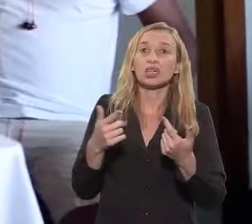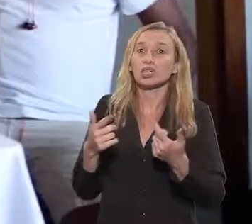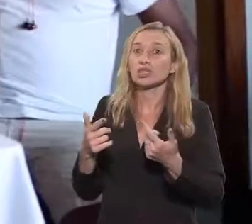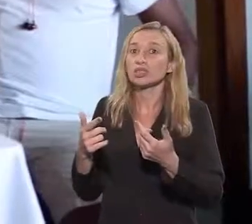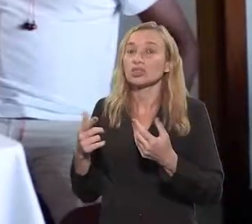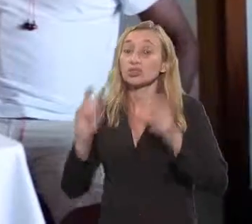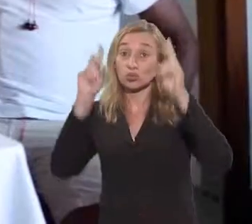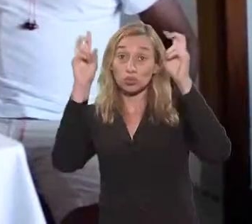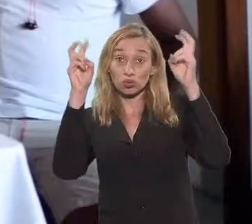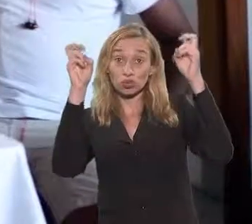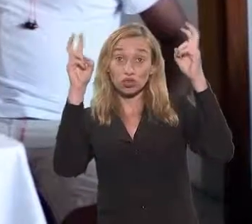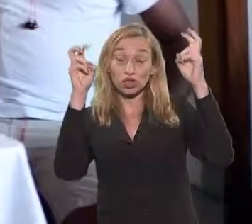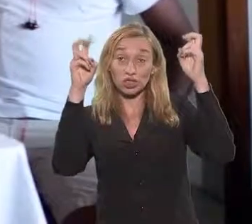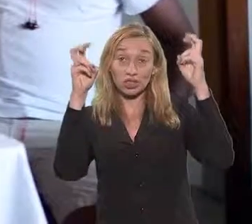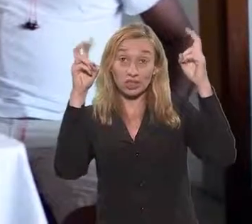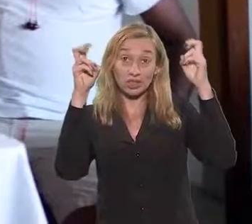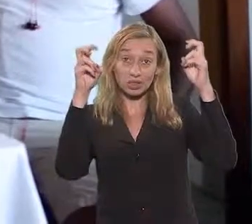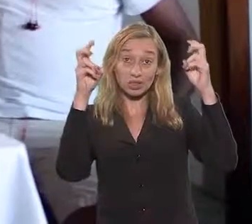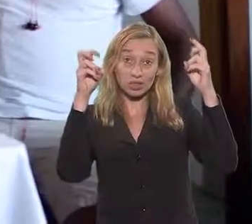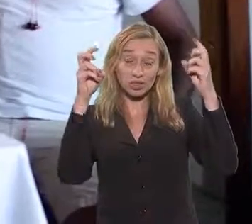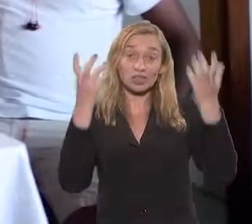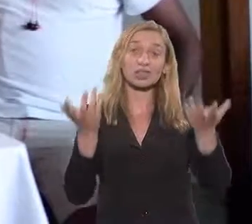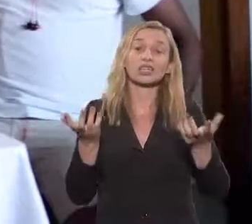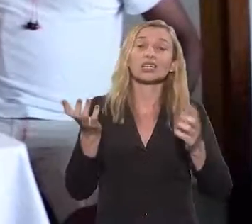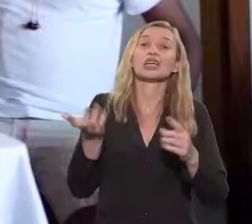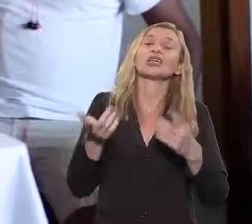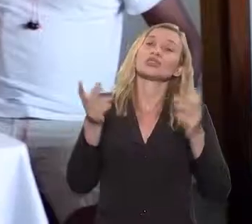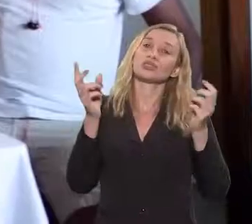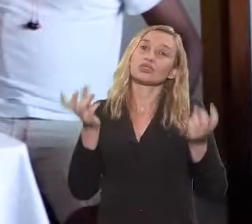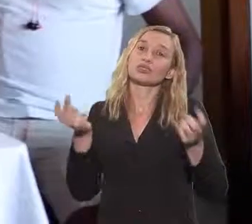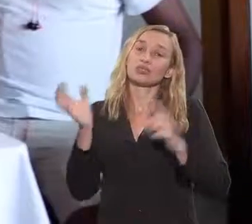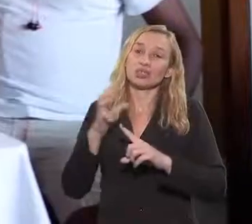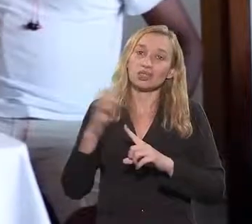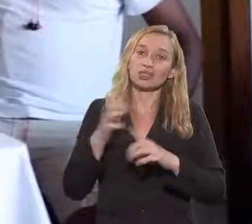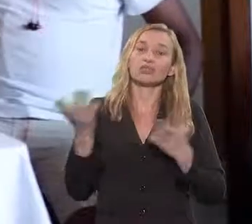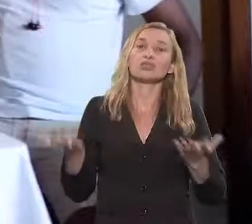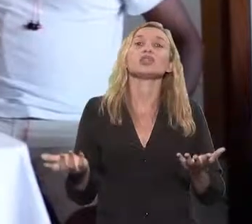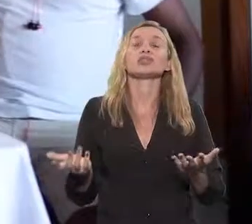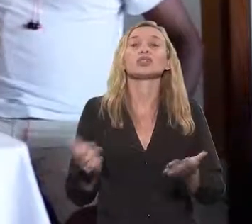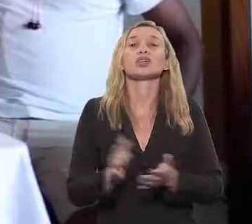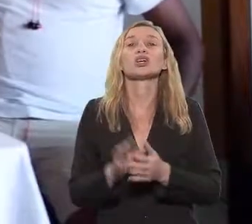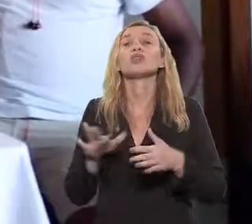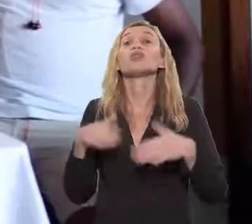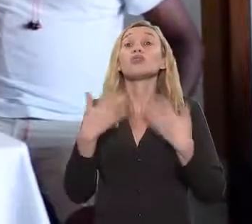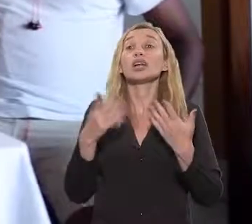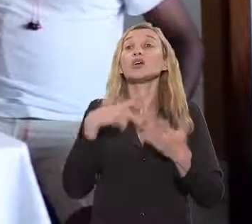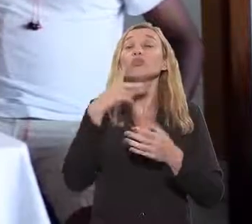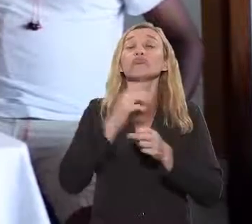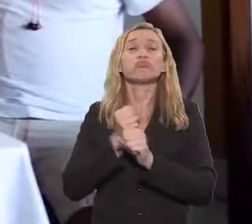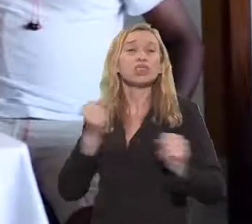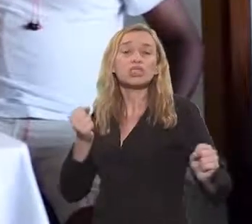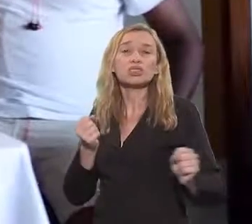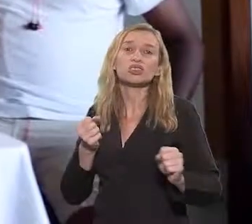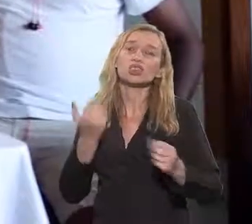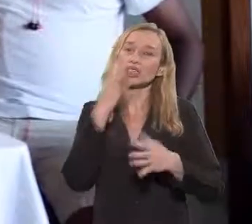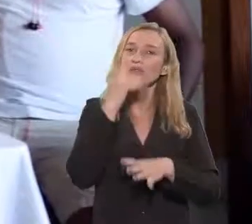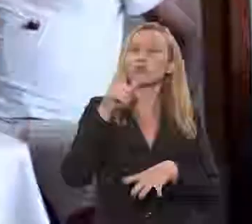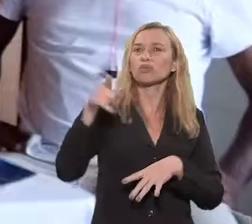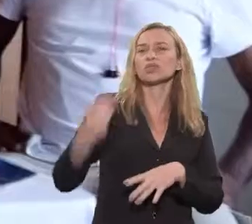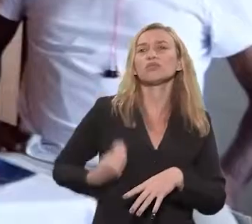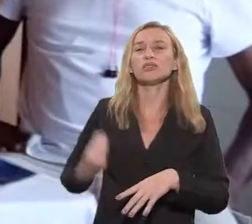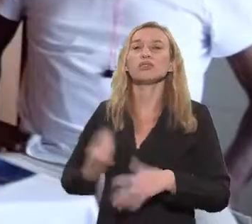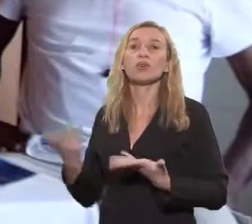de carnaval? Vamos bater um papo sobre isso. Vamos embora. Conta aí um grande carnaval que você